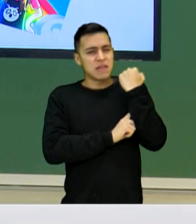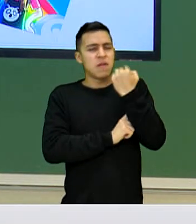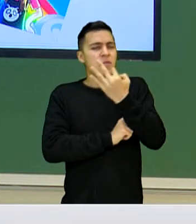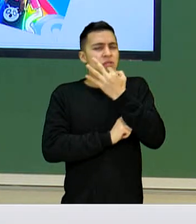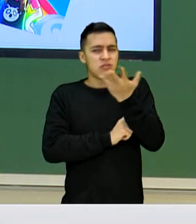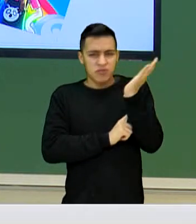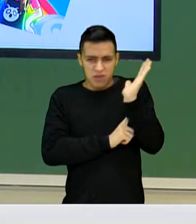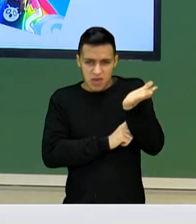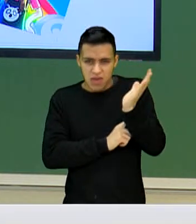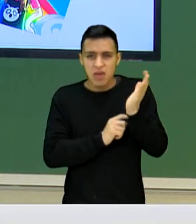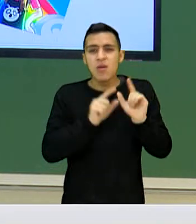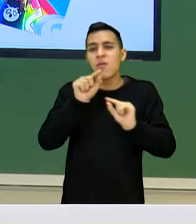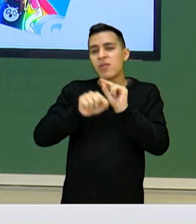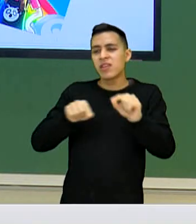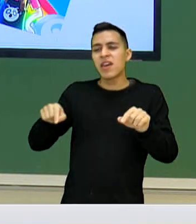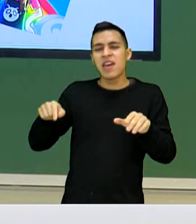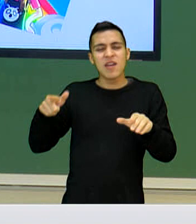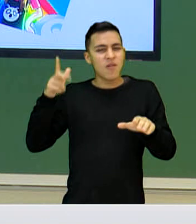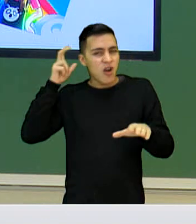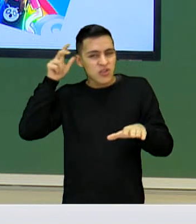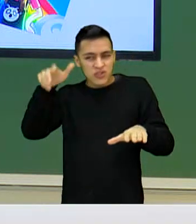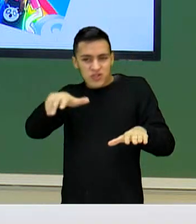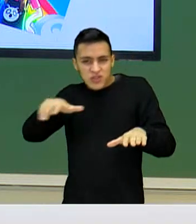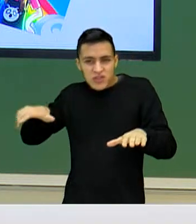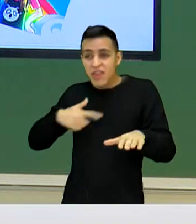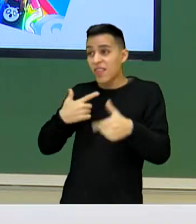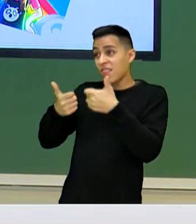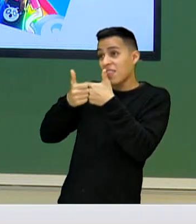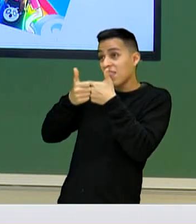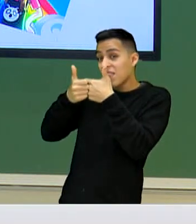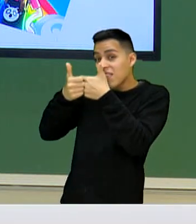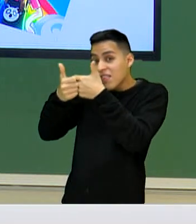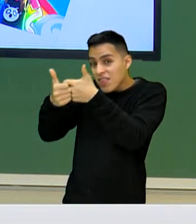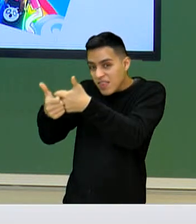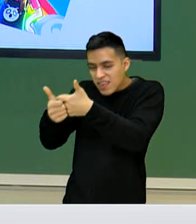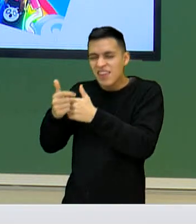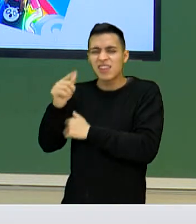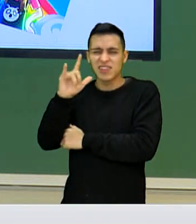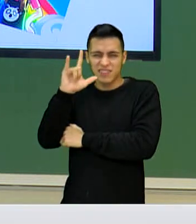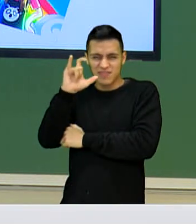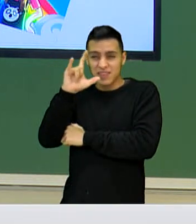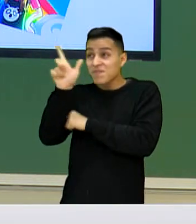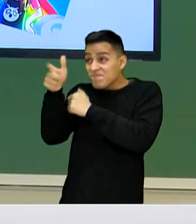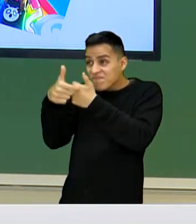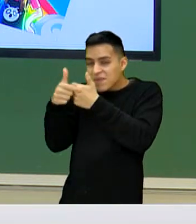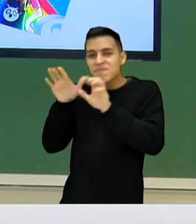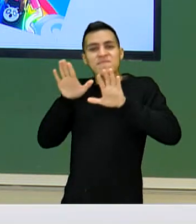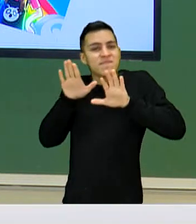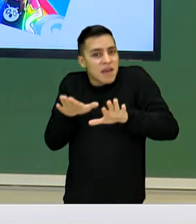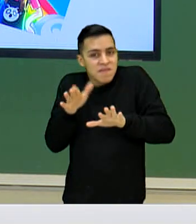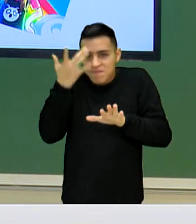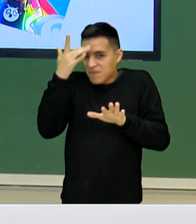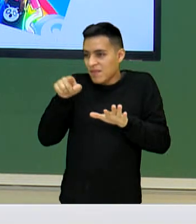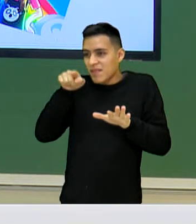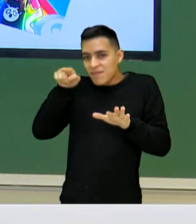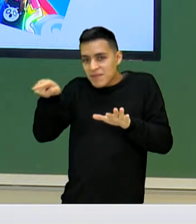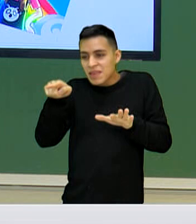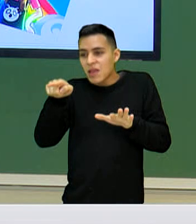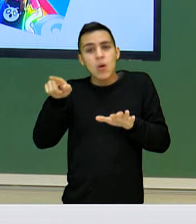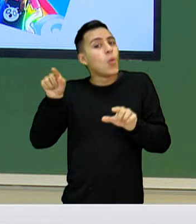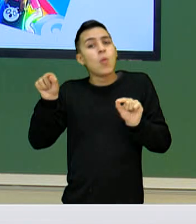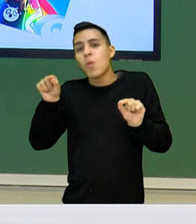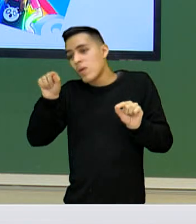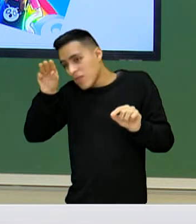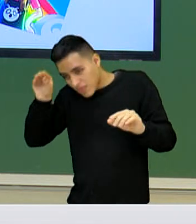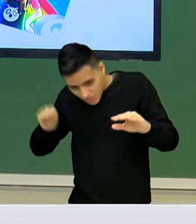voltar, como DJ, né? Até sigo ele no Instagram, mas eu não sabia que ele